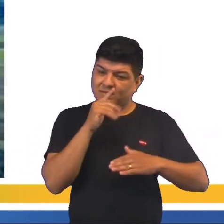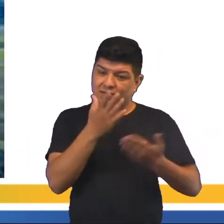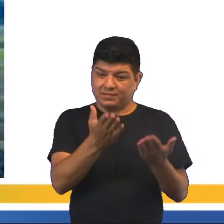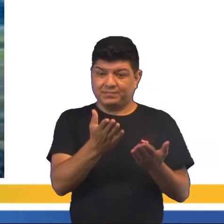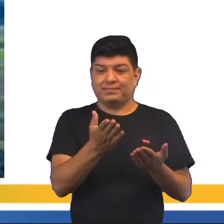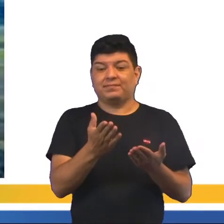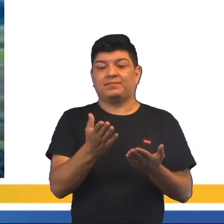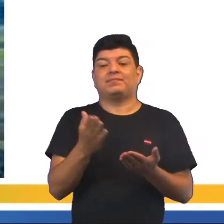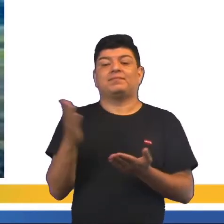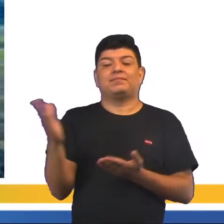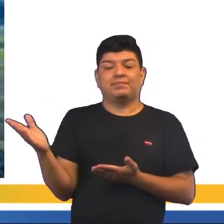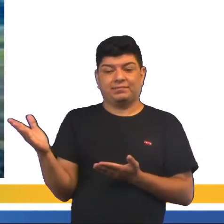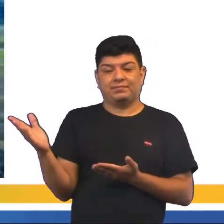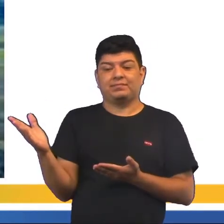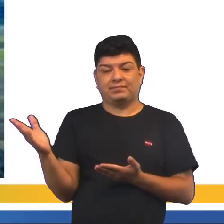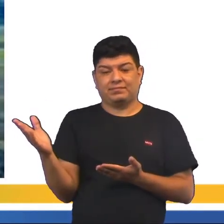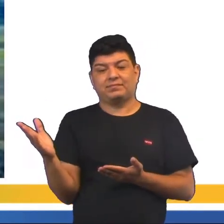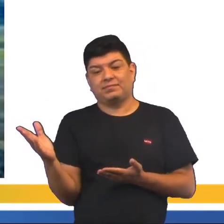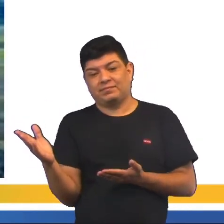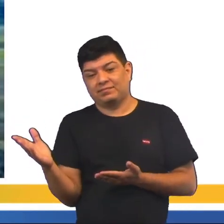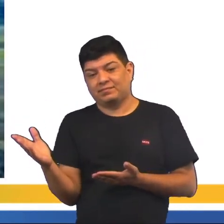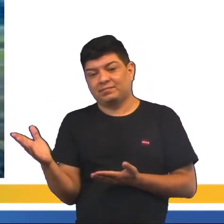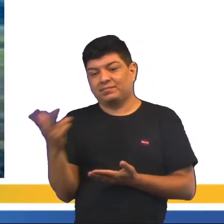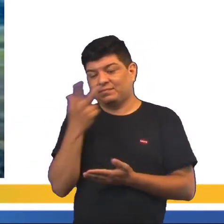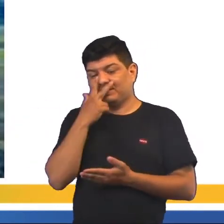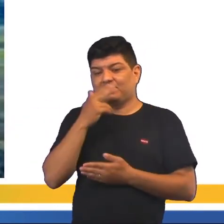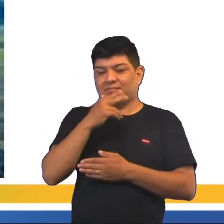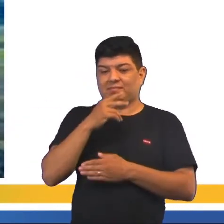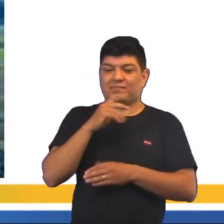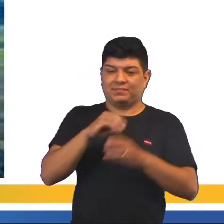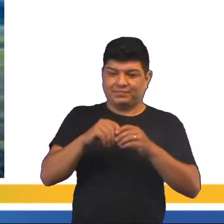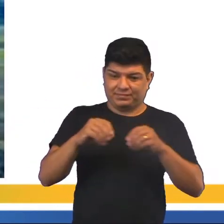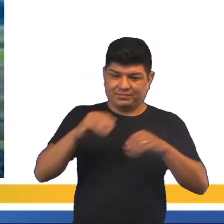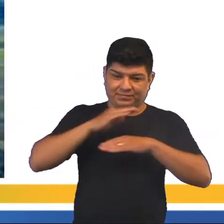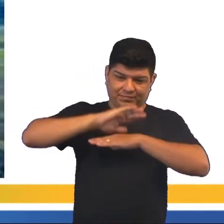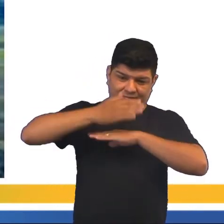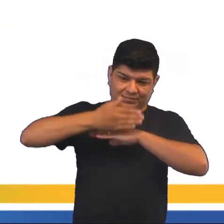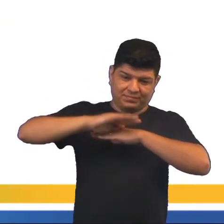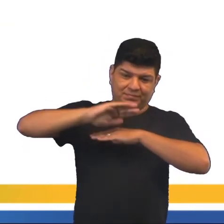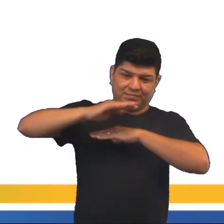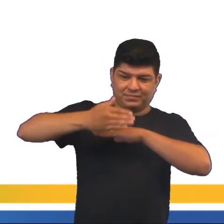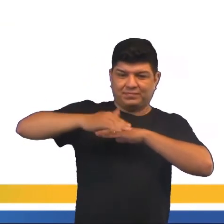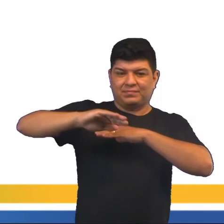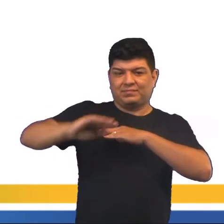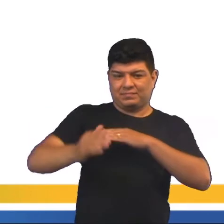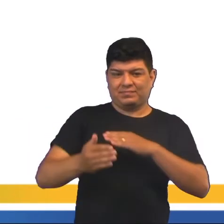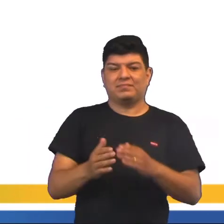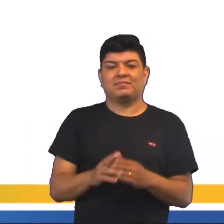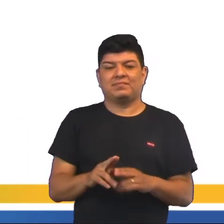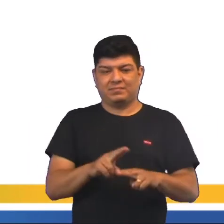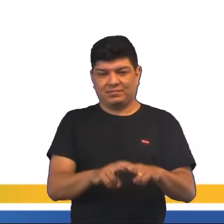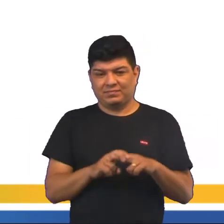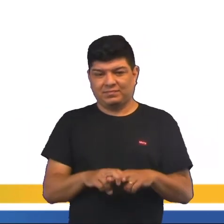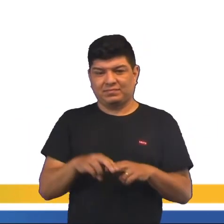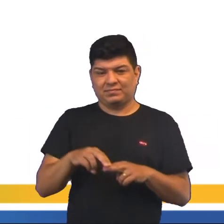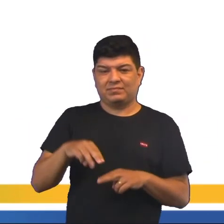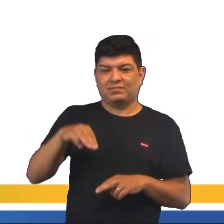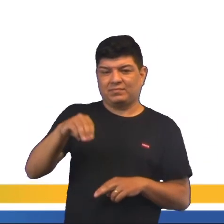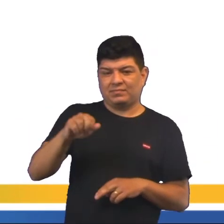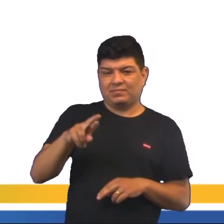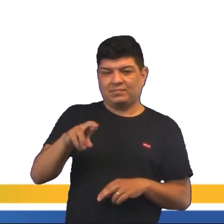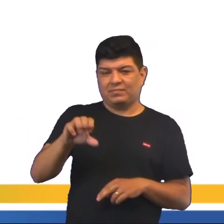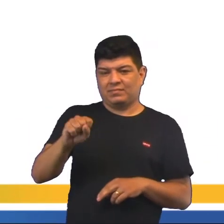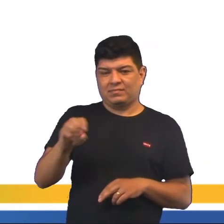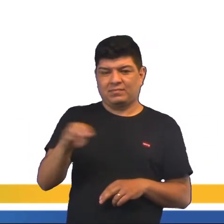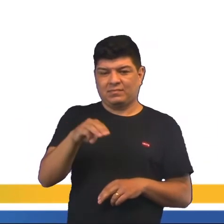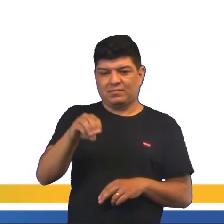e essa daí ondulações de relevo. E, portanto, ele vai receber essa denominação de mares